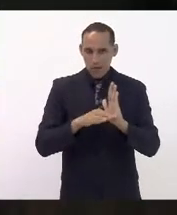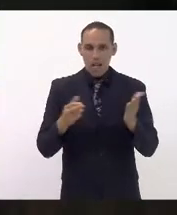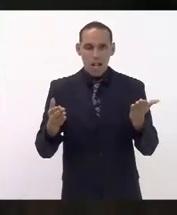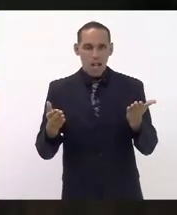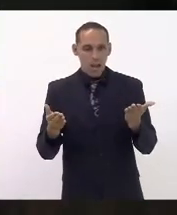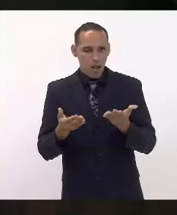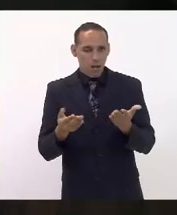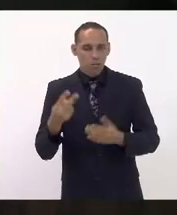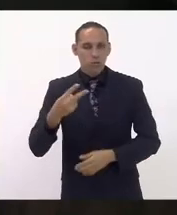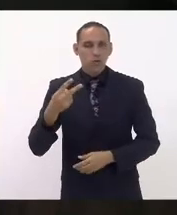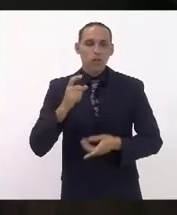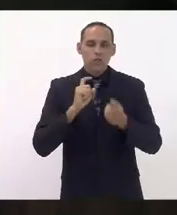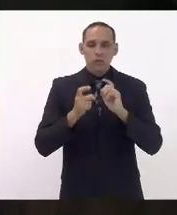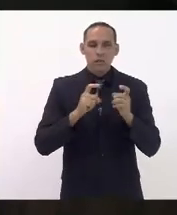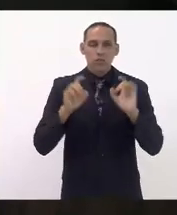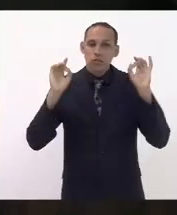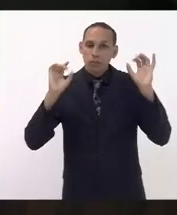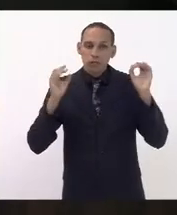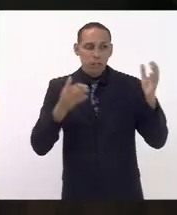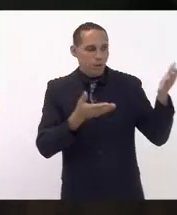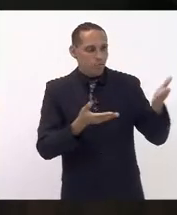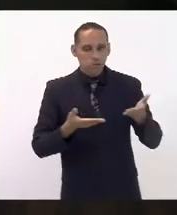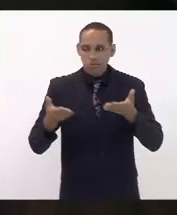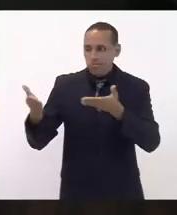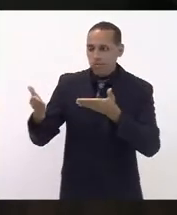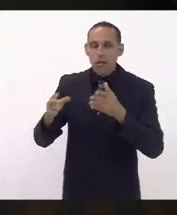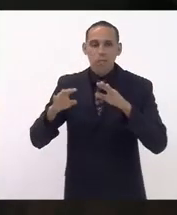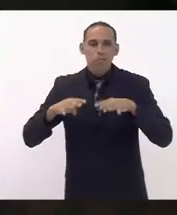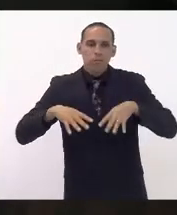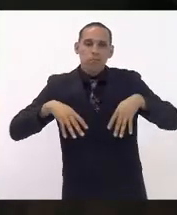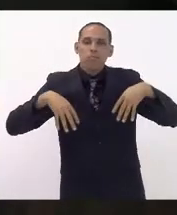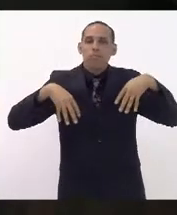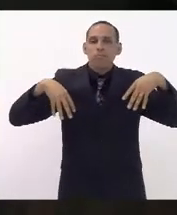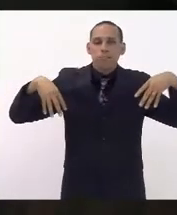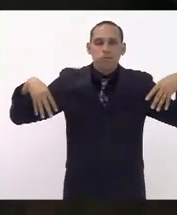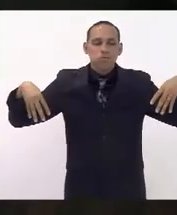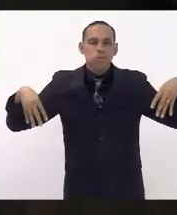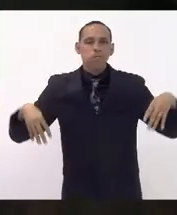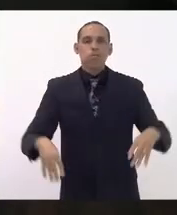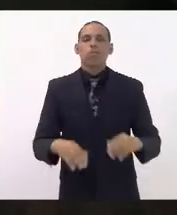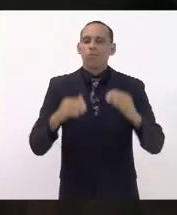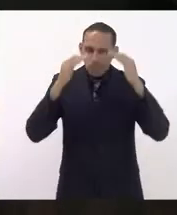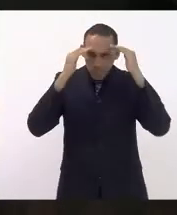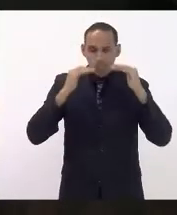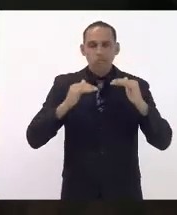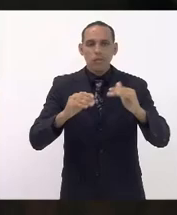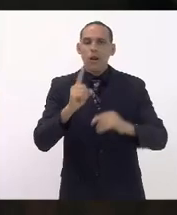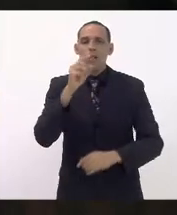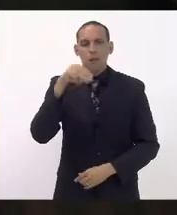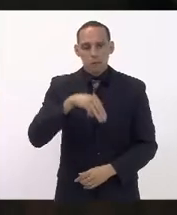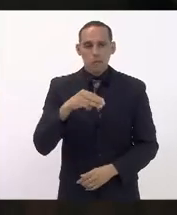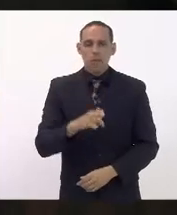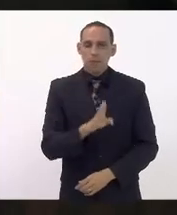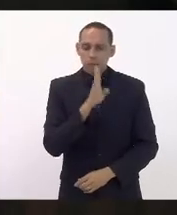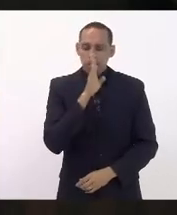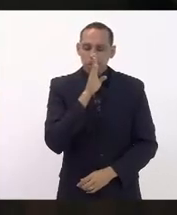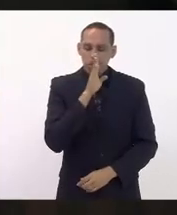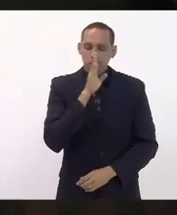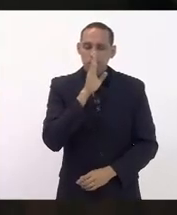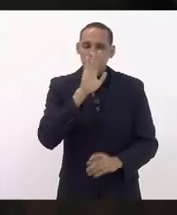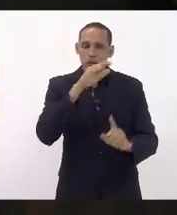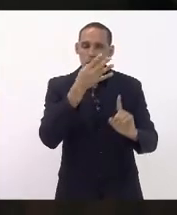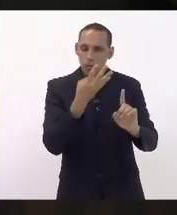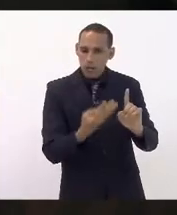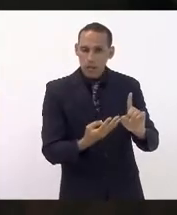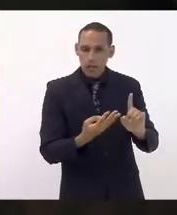A presidência convida todas e todos para que possam estar de pé e possa respeitar um minuto de silêncio em homenagem às